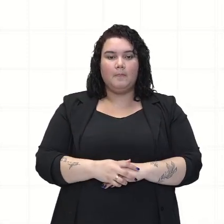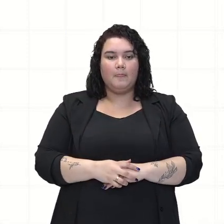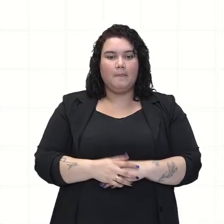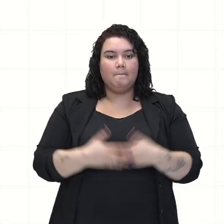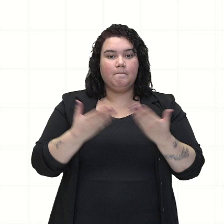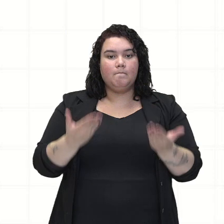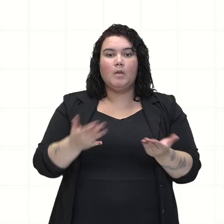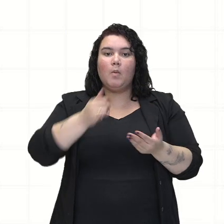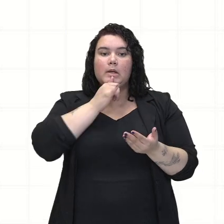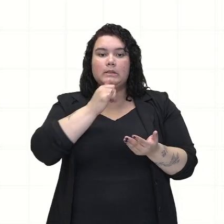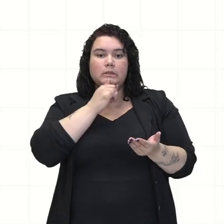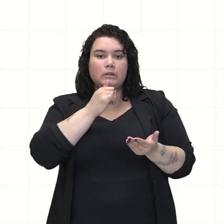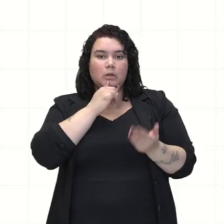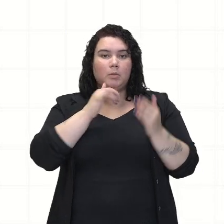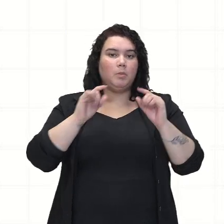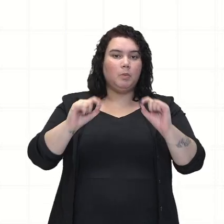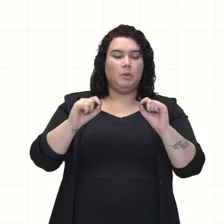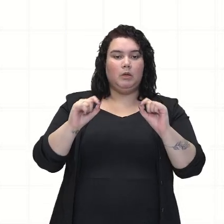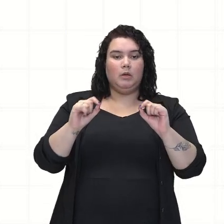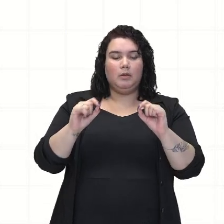um exemplo de